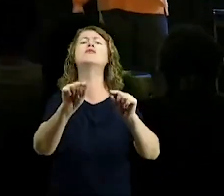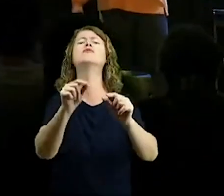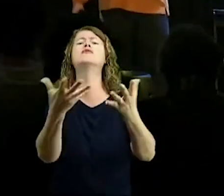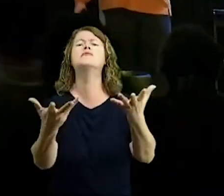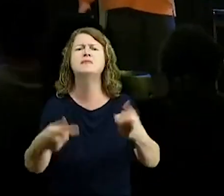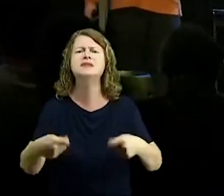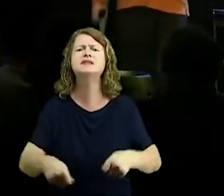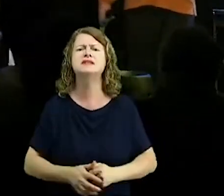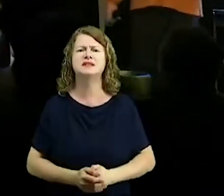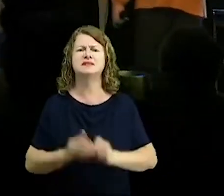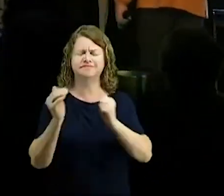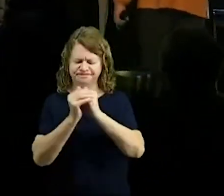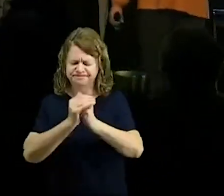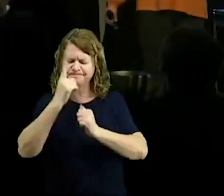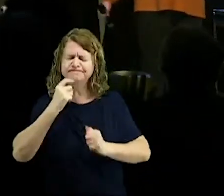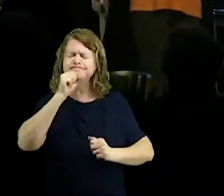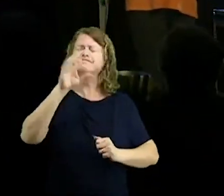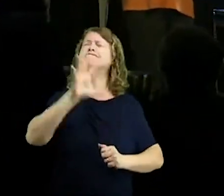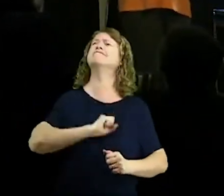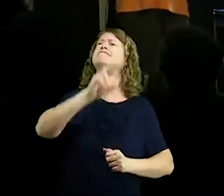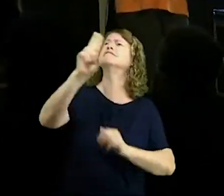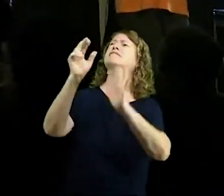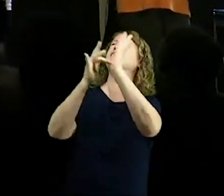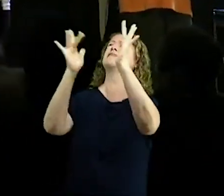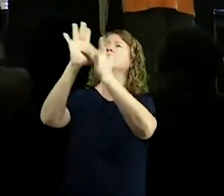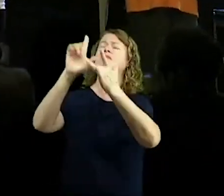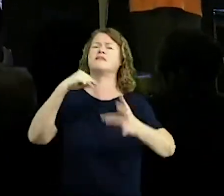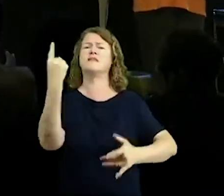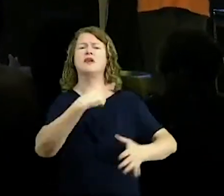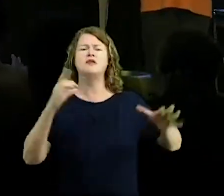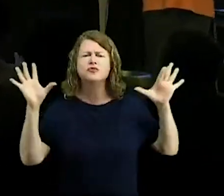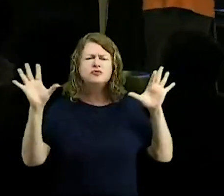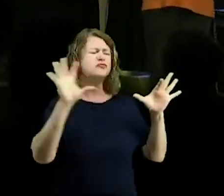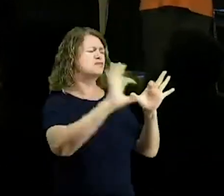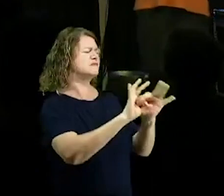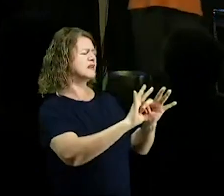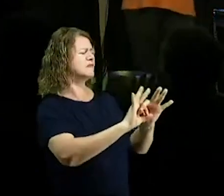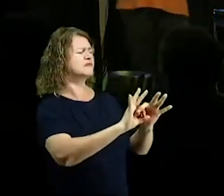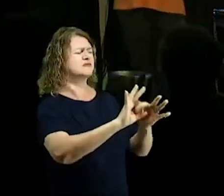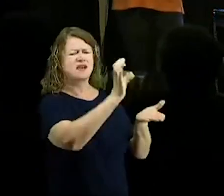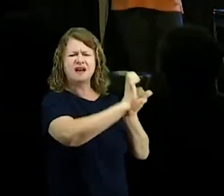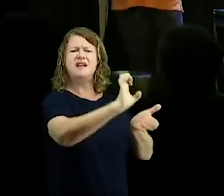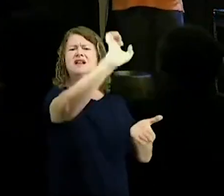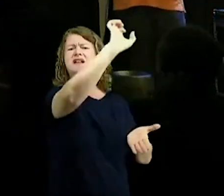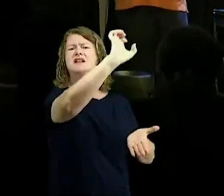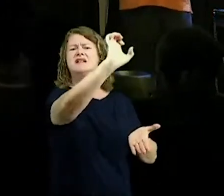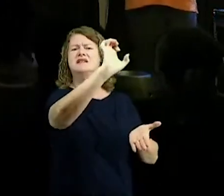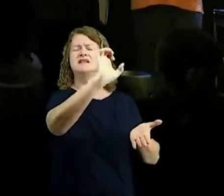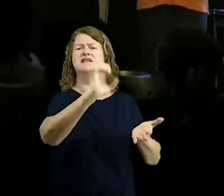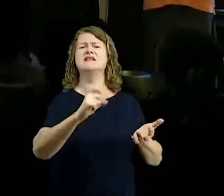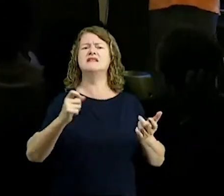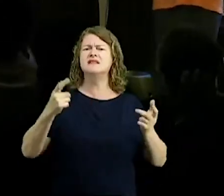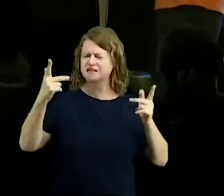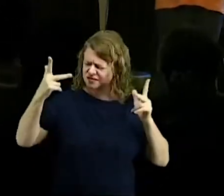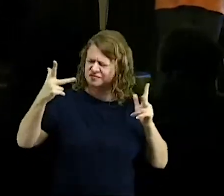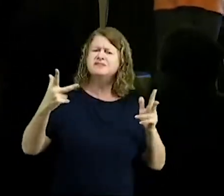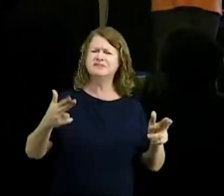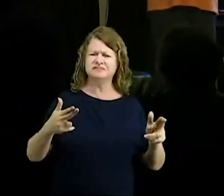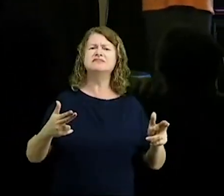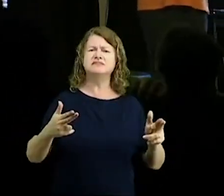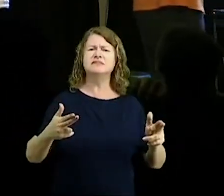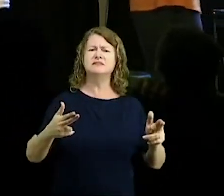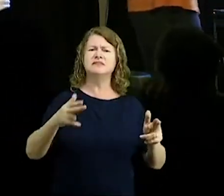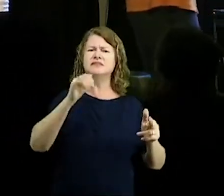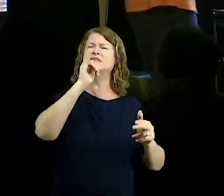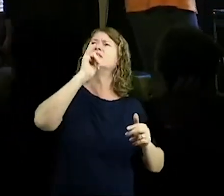de Jesus, nós nos juntamos a Elias, o qual dizia que era